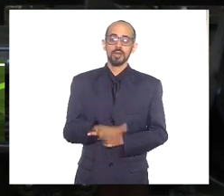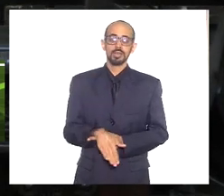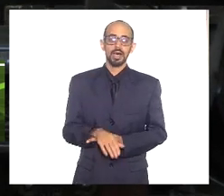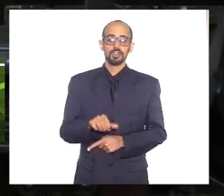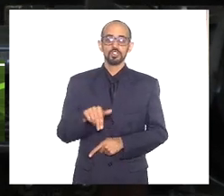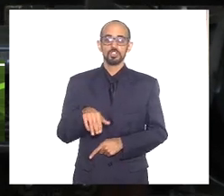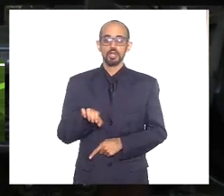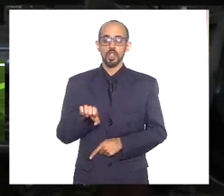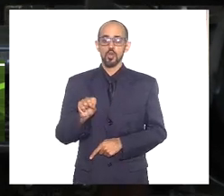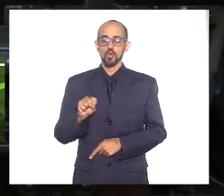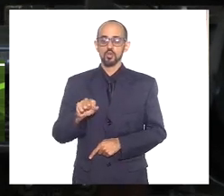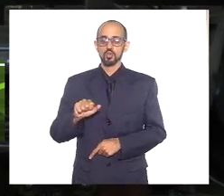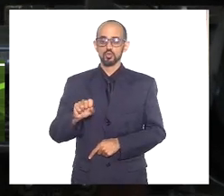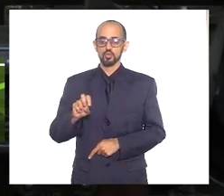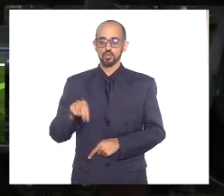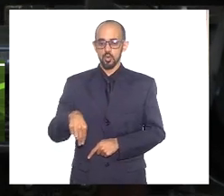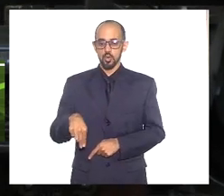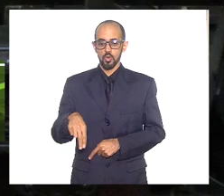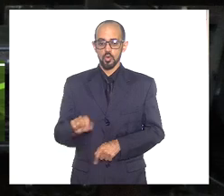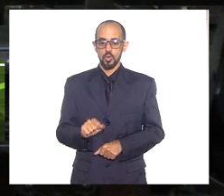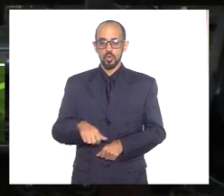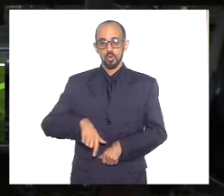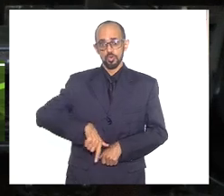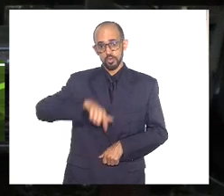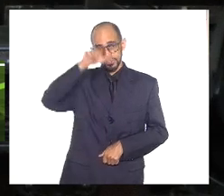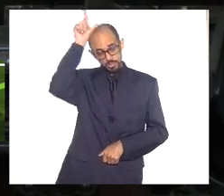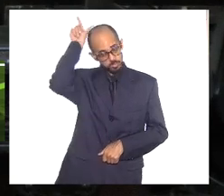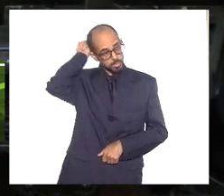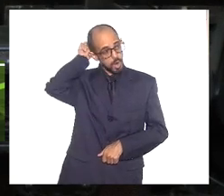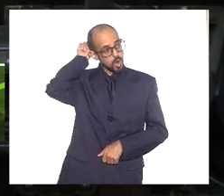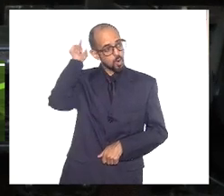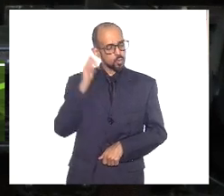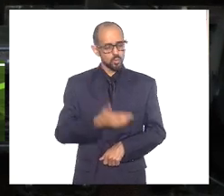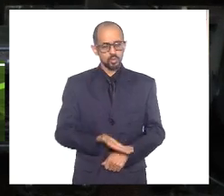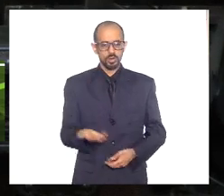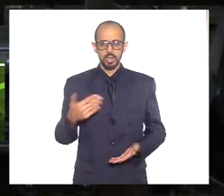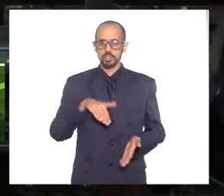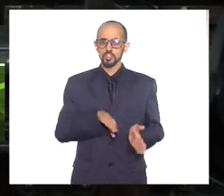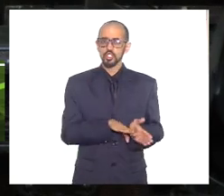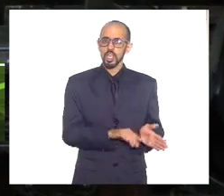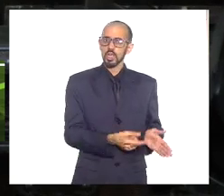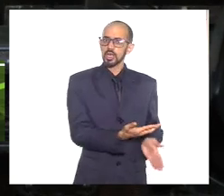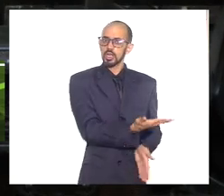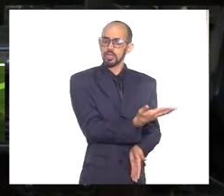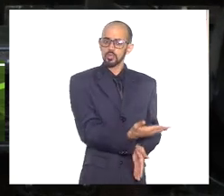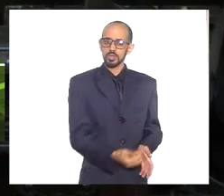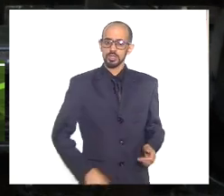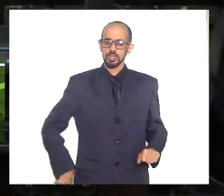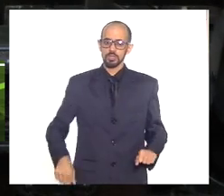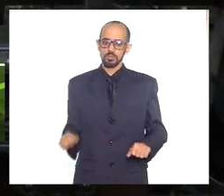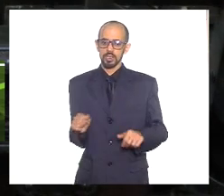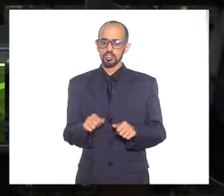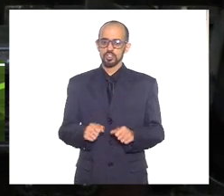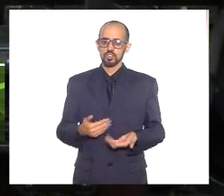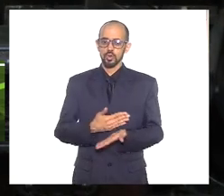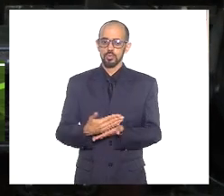Monteiro, boa tarde, querido deputado Luiz Paulo, está chegando aqui para iniciar esse trabalho